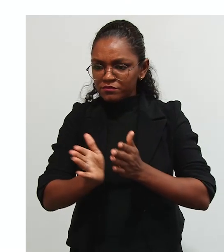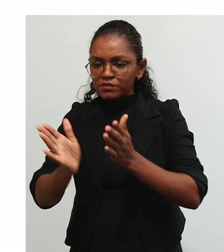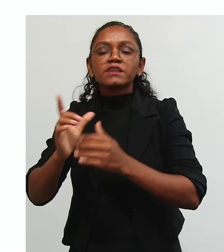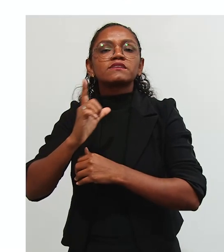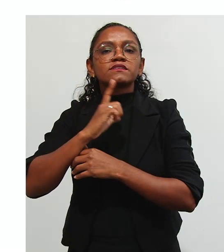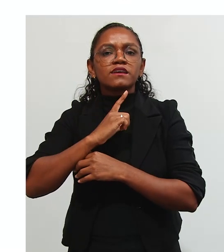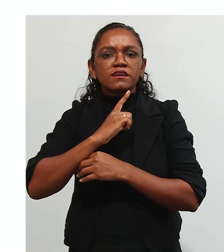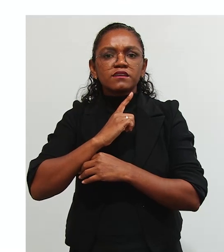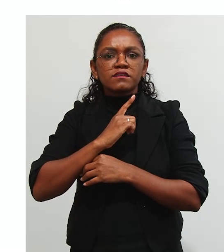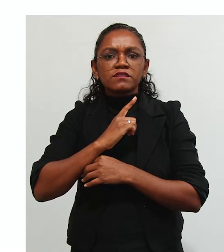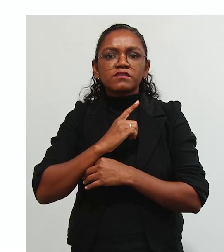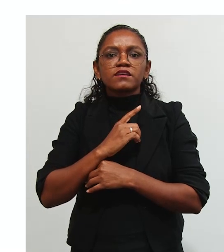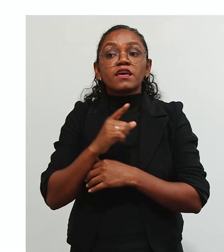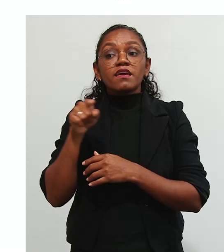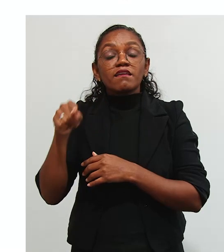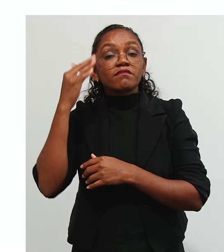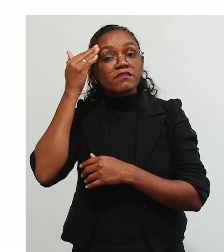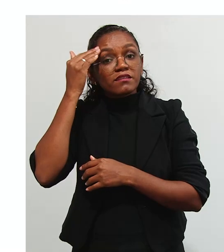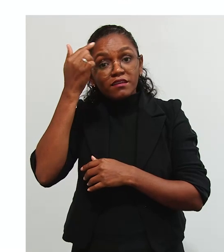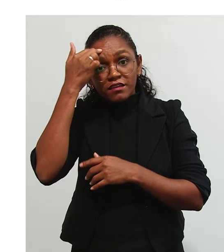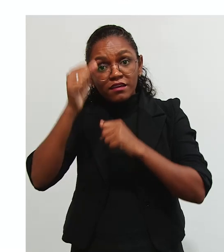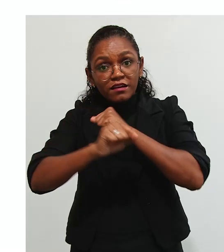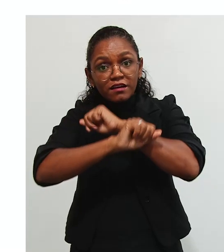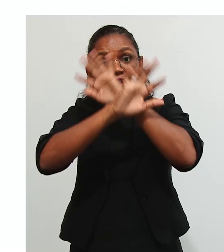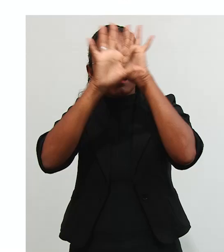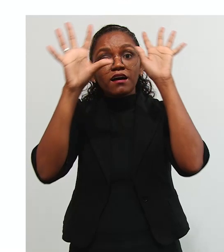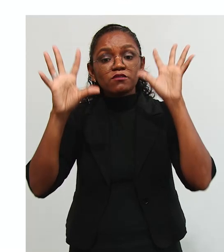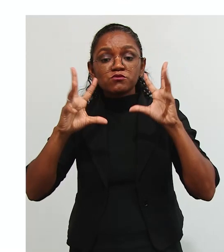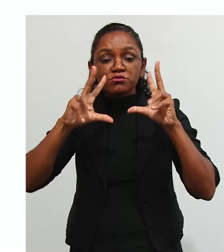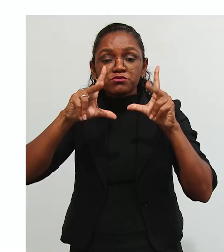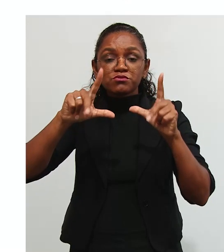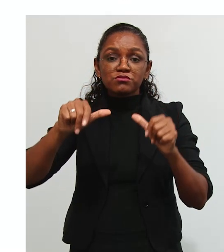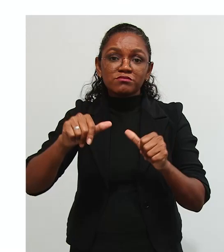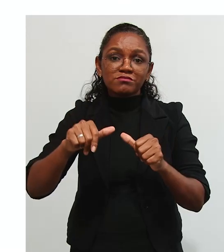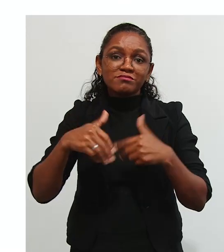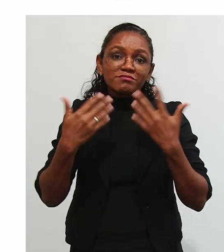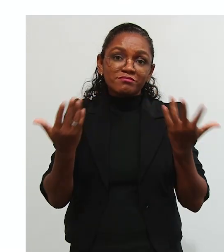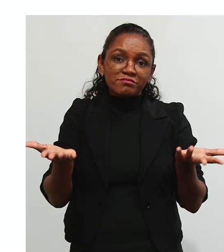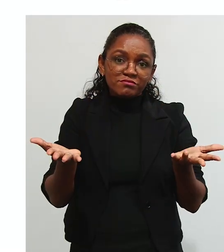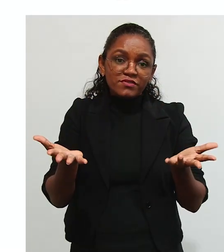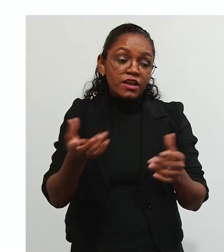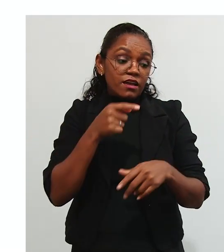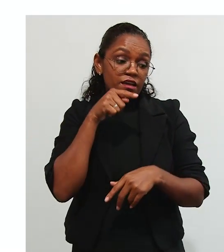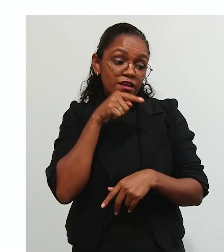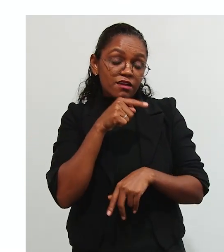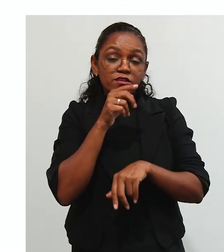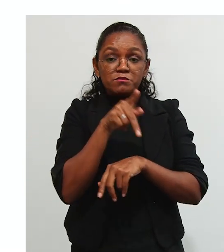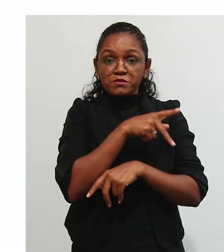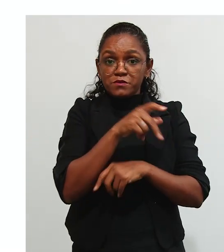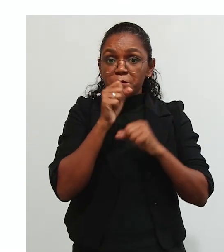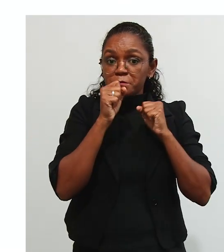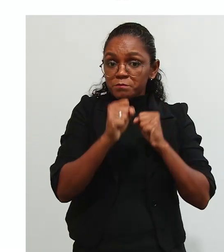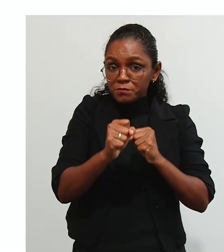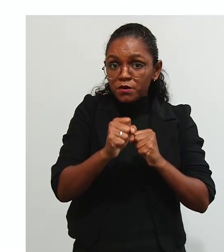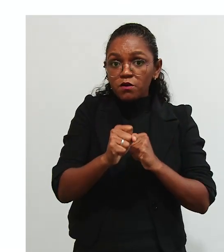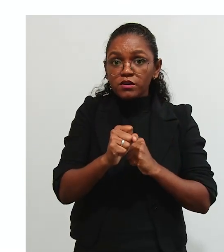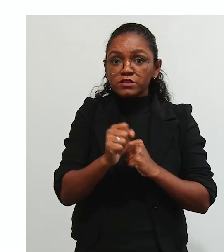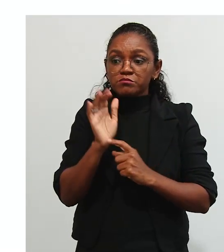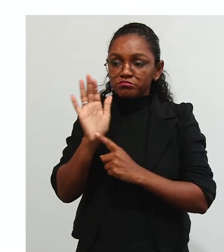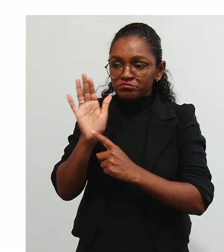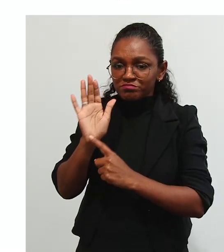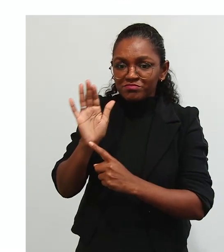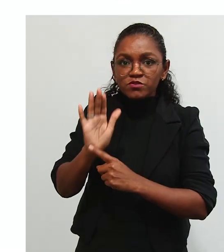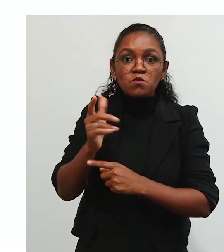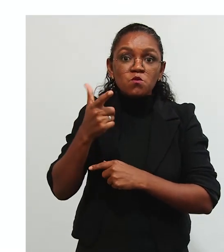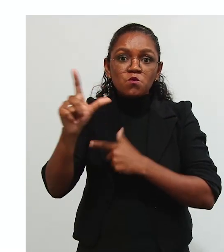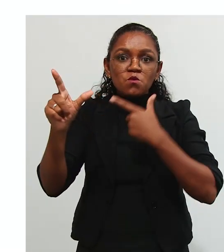Então, entender que não é apenas algo isolado. E aí o professor pode explorar diferentes formas